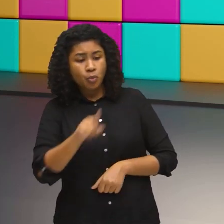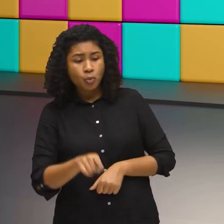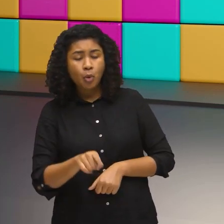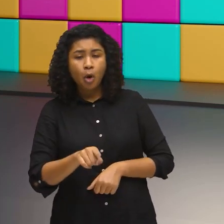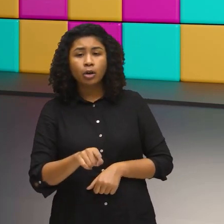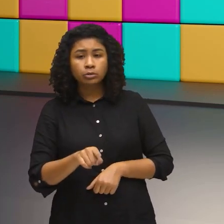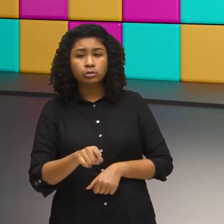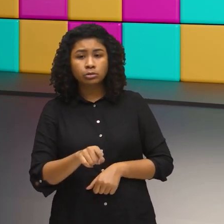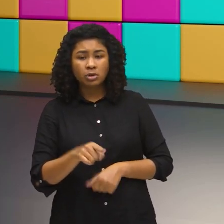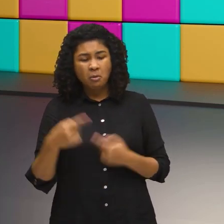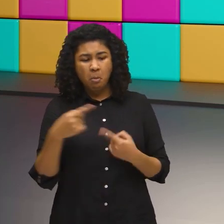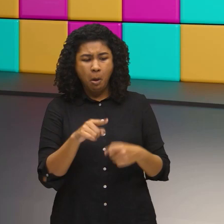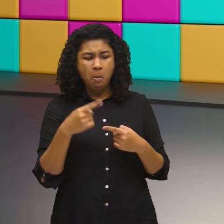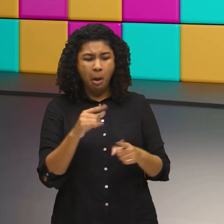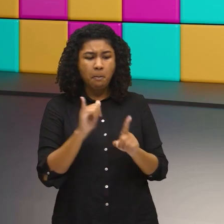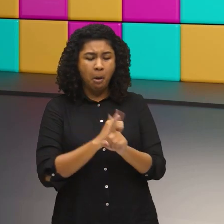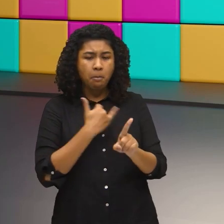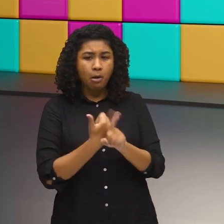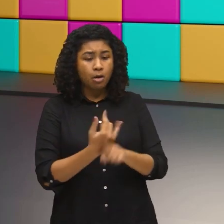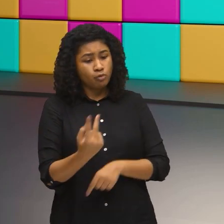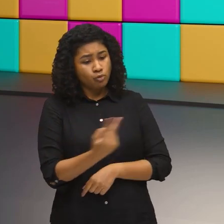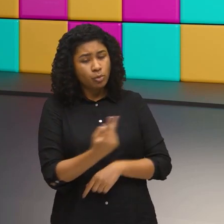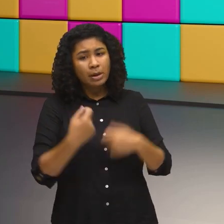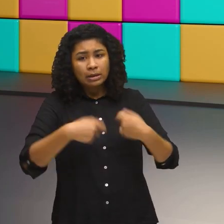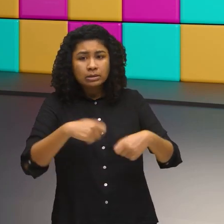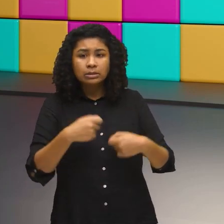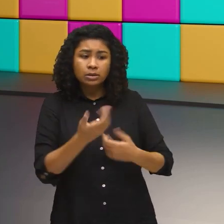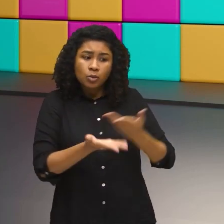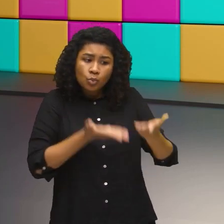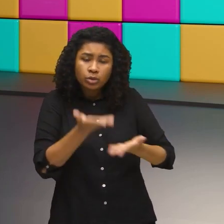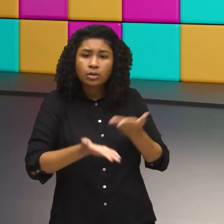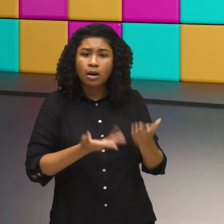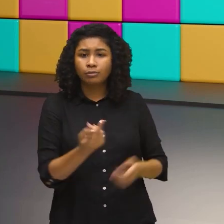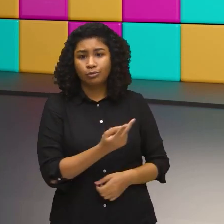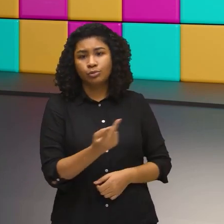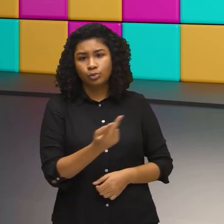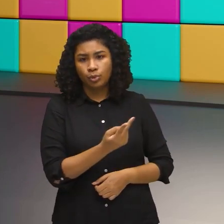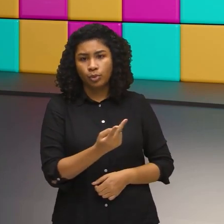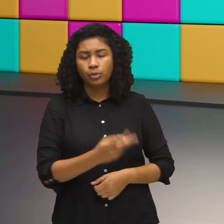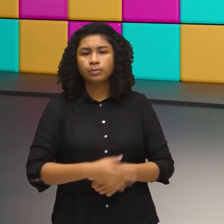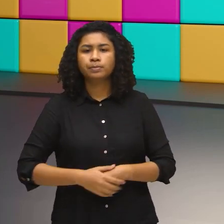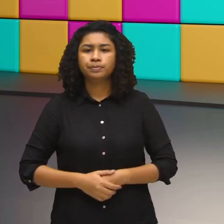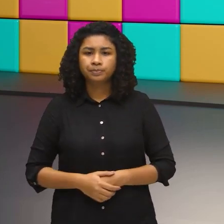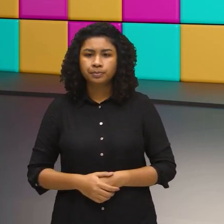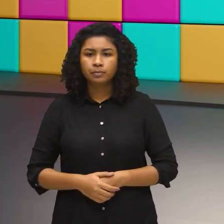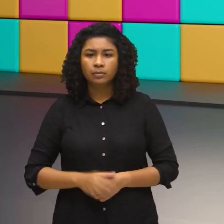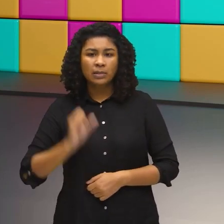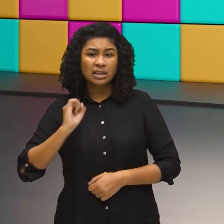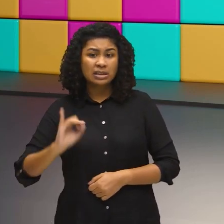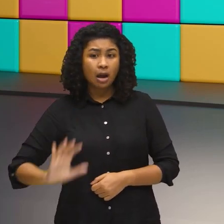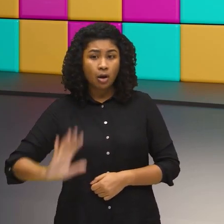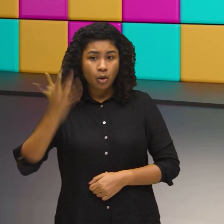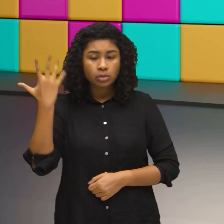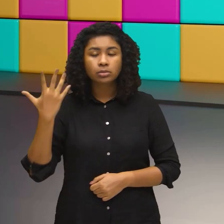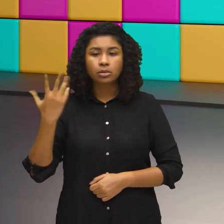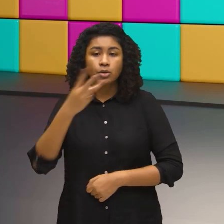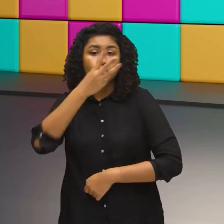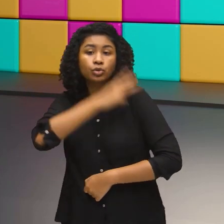bom? O ensino médio, anos finais, também podem fazer essas